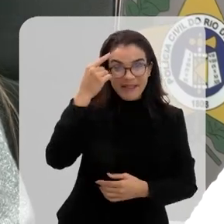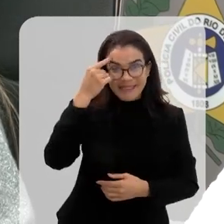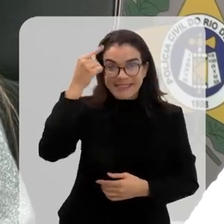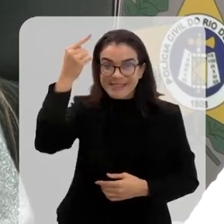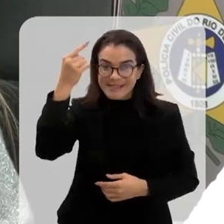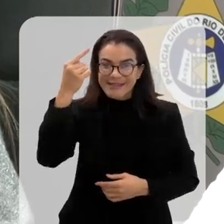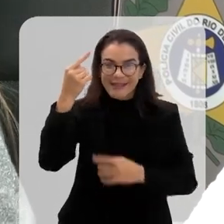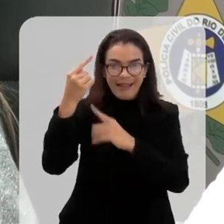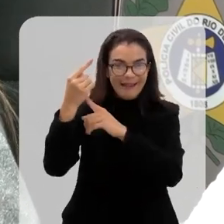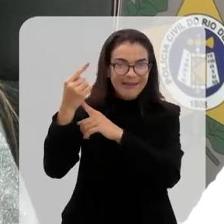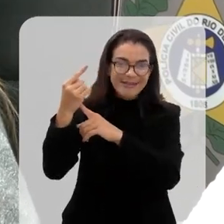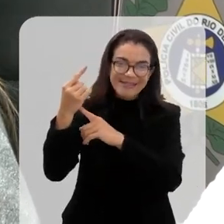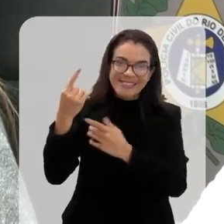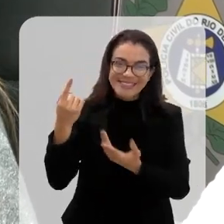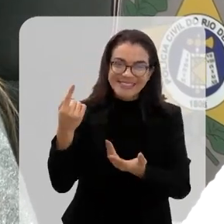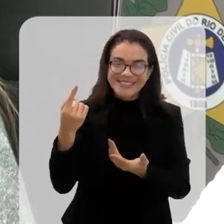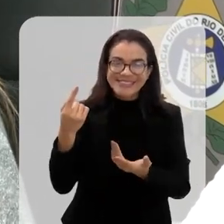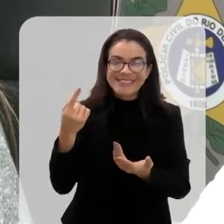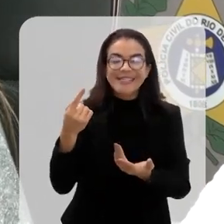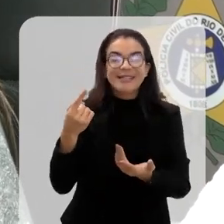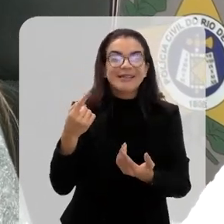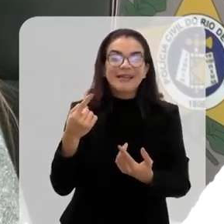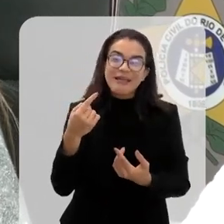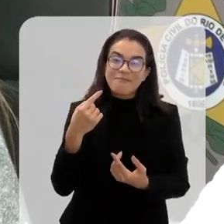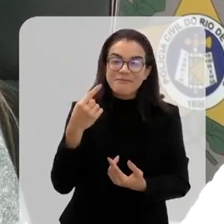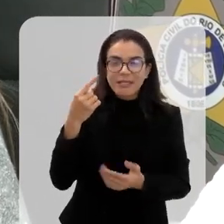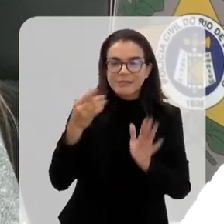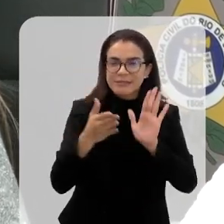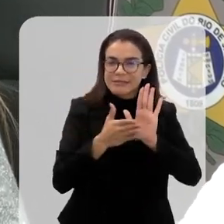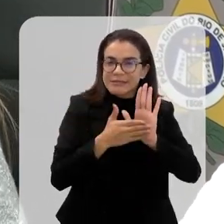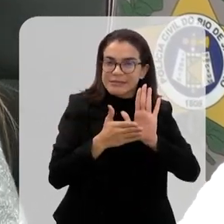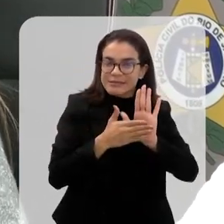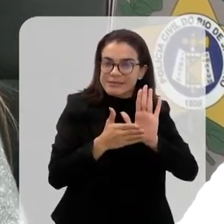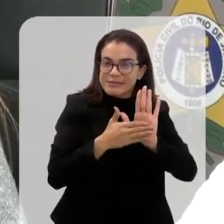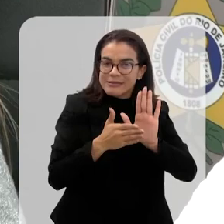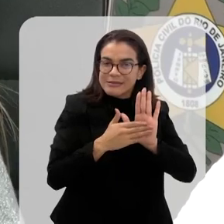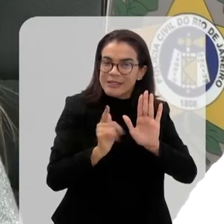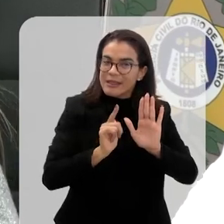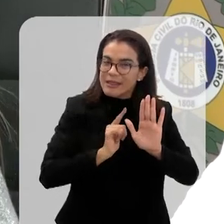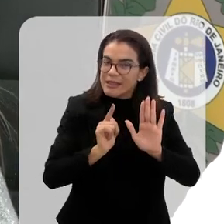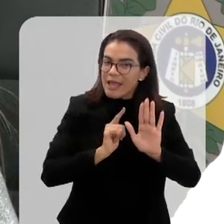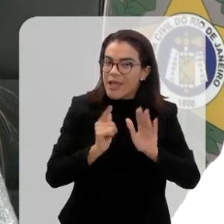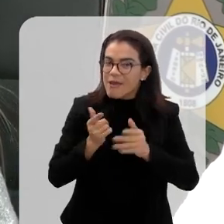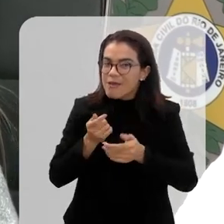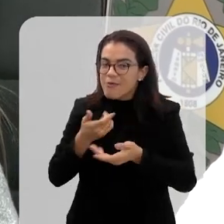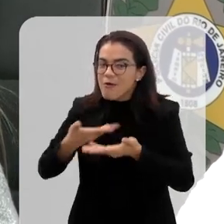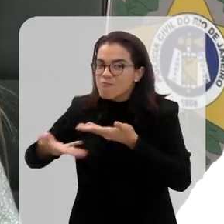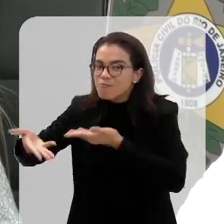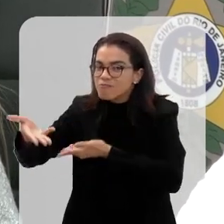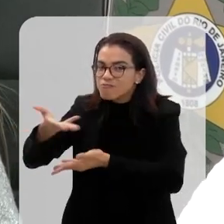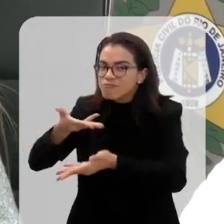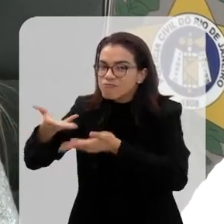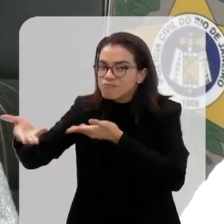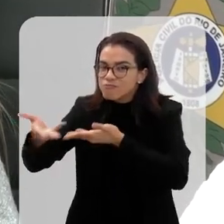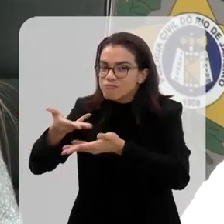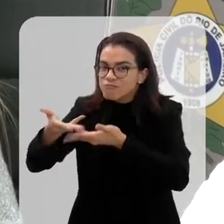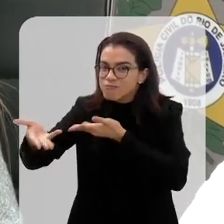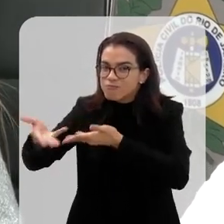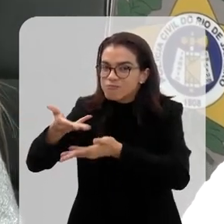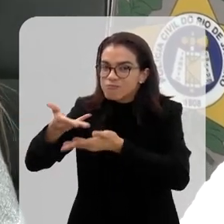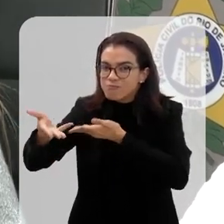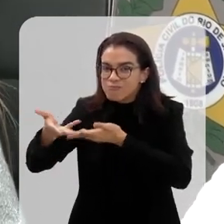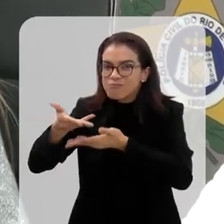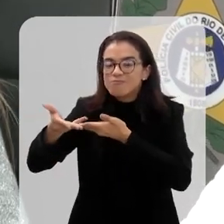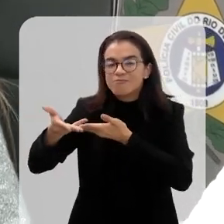dizer, ideia, porque ideia às vezes nunca acontece, né? Mas é uma das minhas propostas. A gente tem uma interlocução, eu tenho uma interlocutora